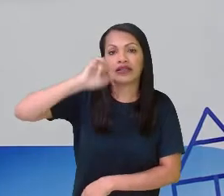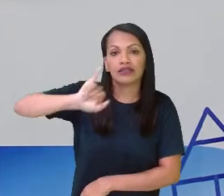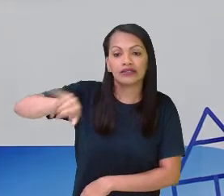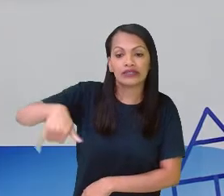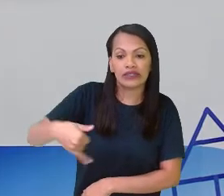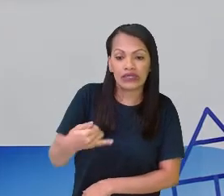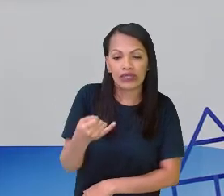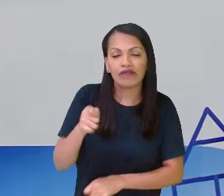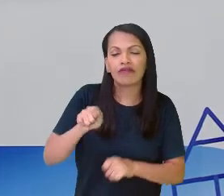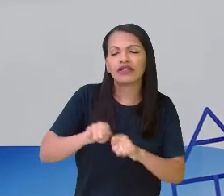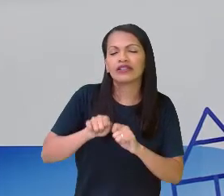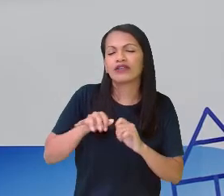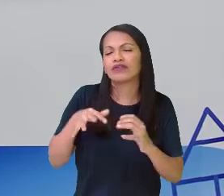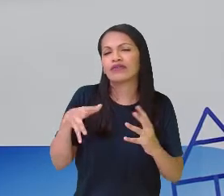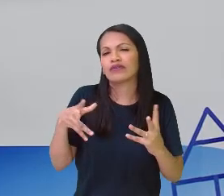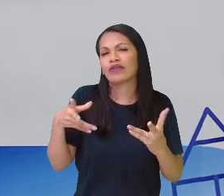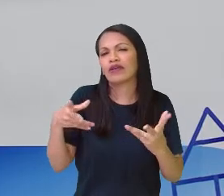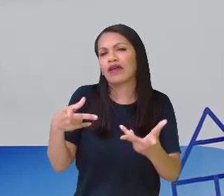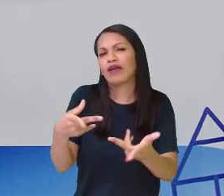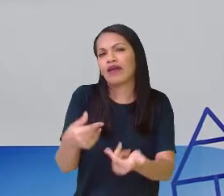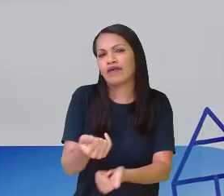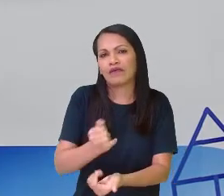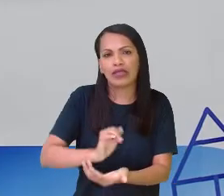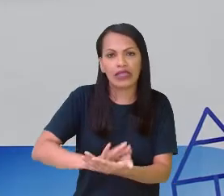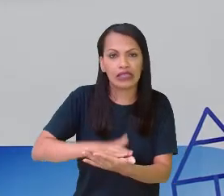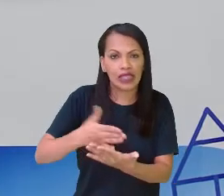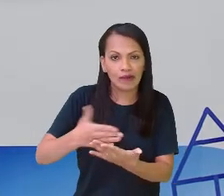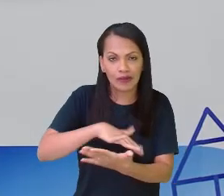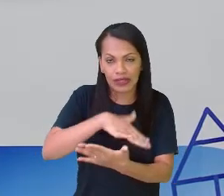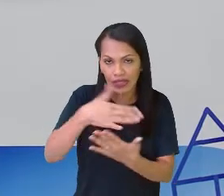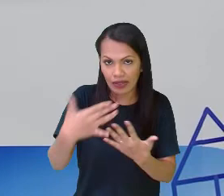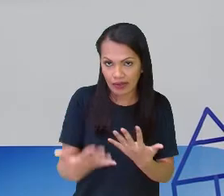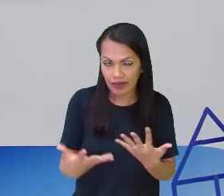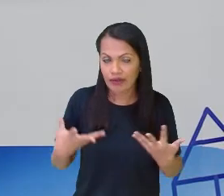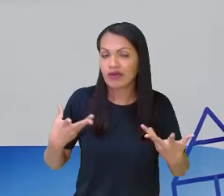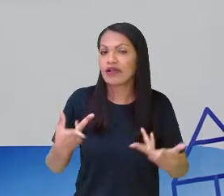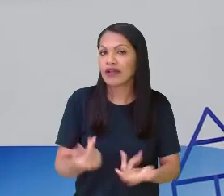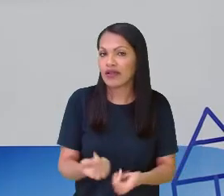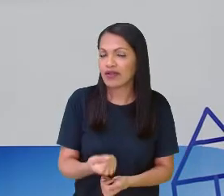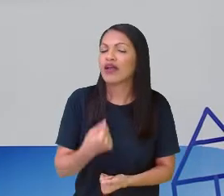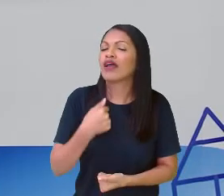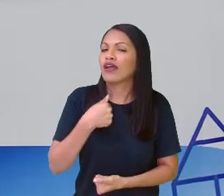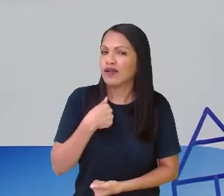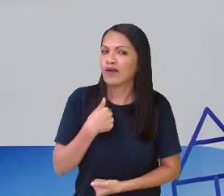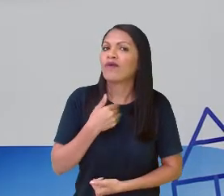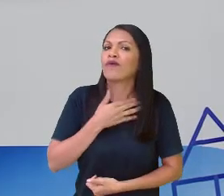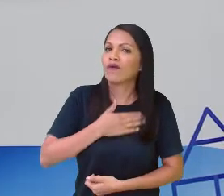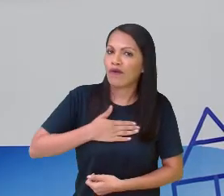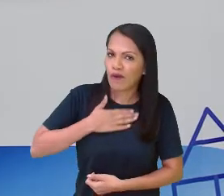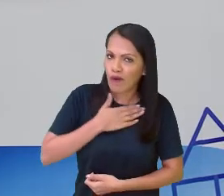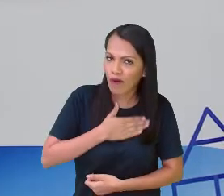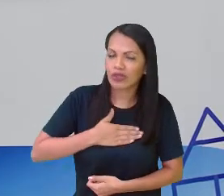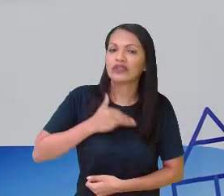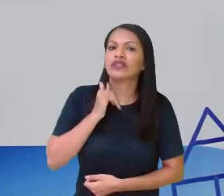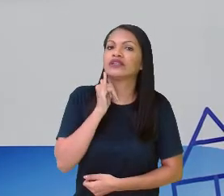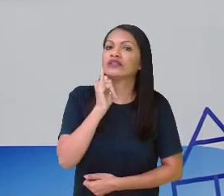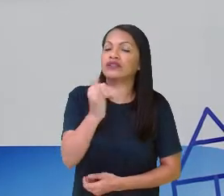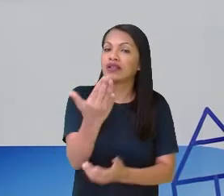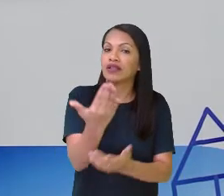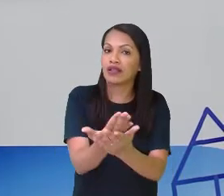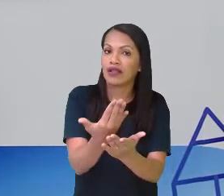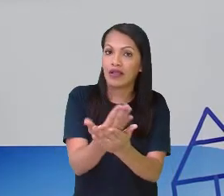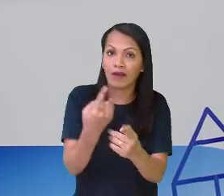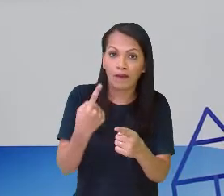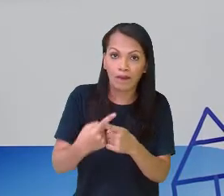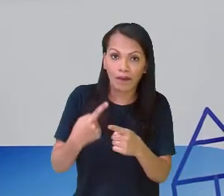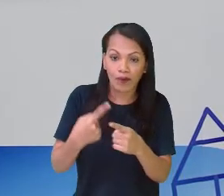trabalho maravilhoso. A interpretação de Libras. Trabalho esse que eu faço questão de destacar nas nossas aulas, porque